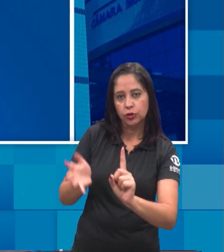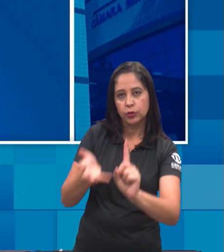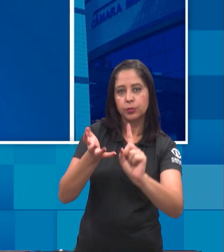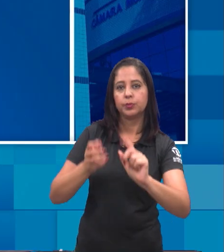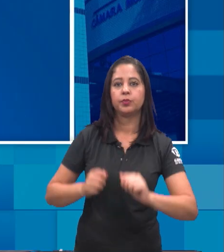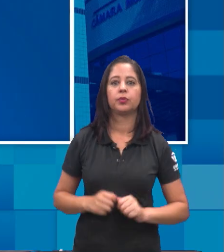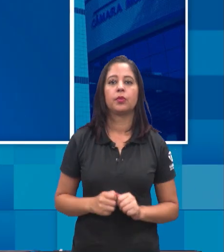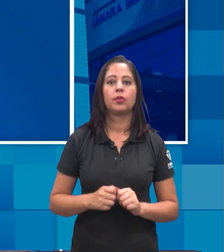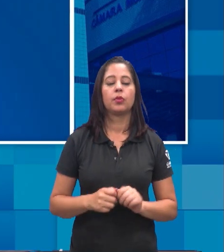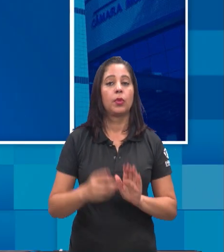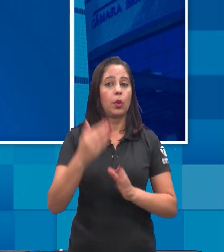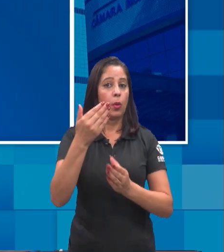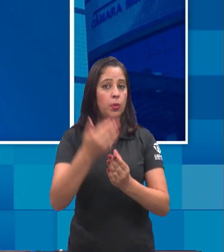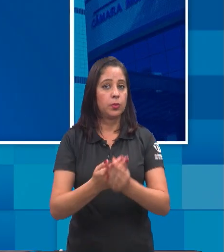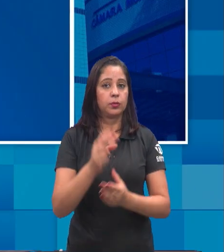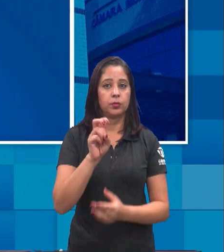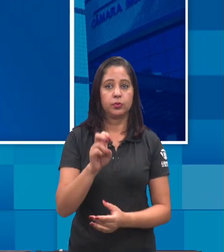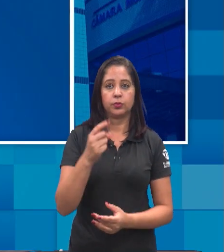número